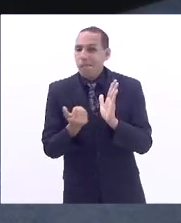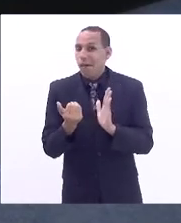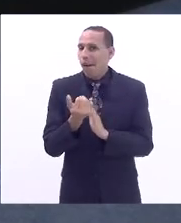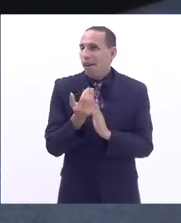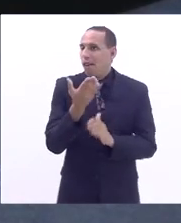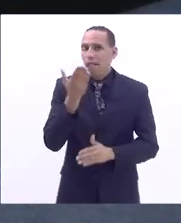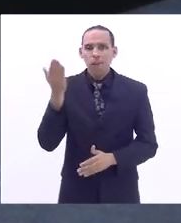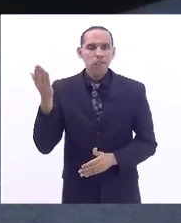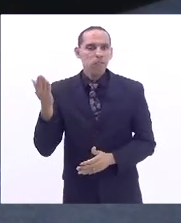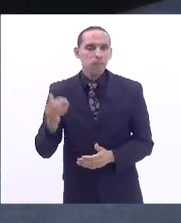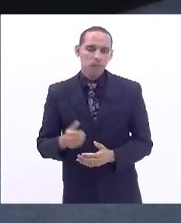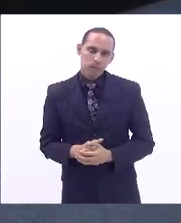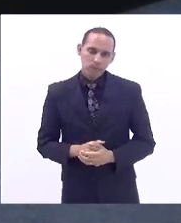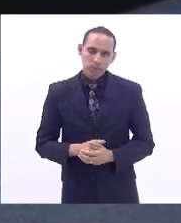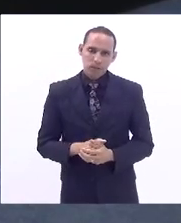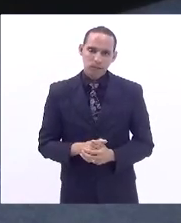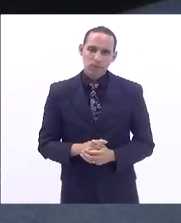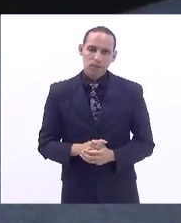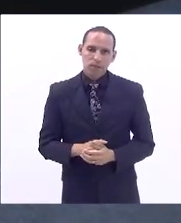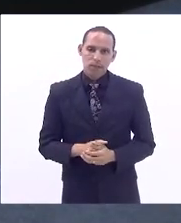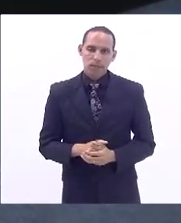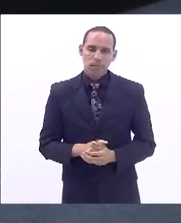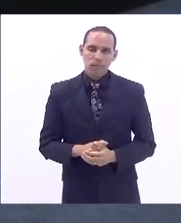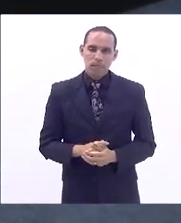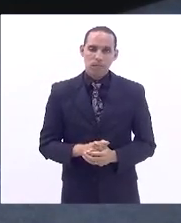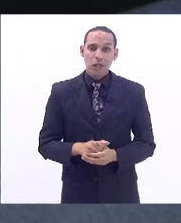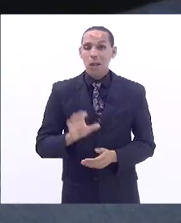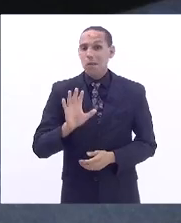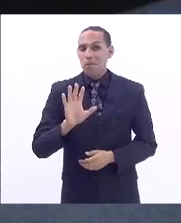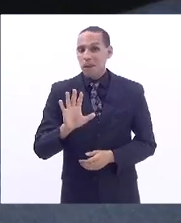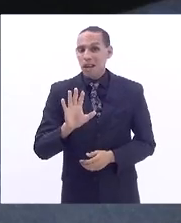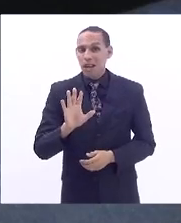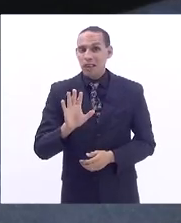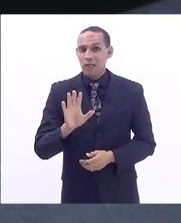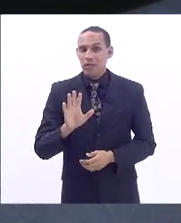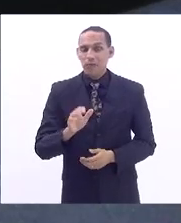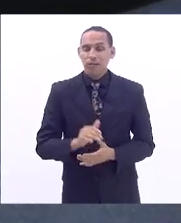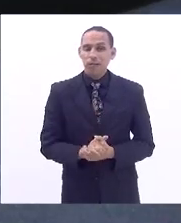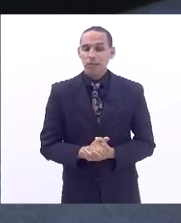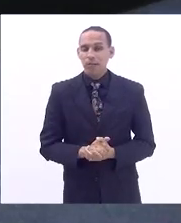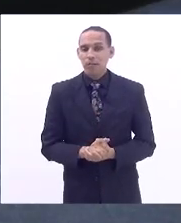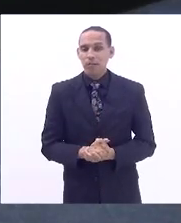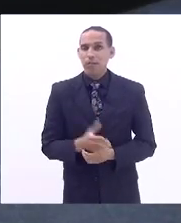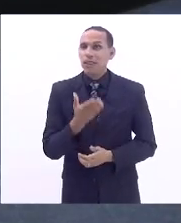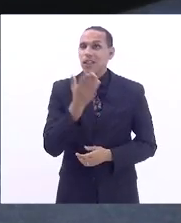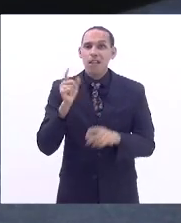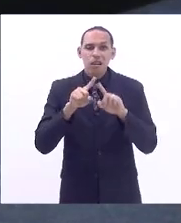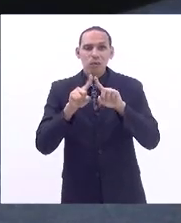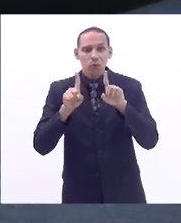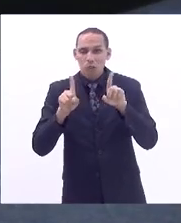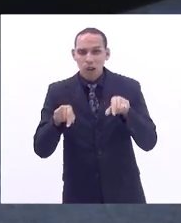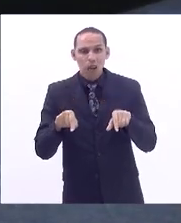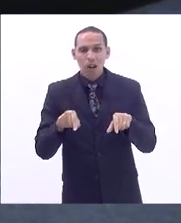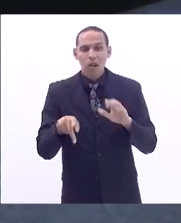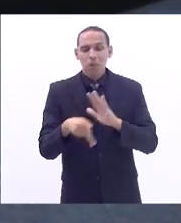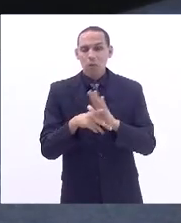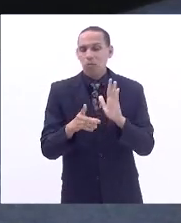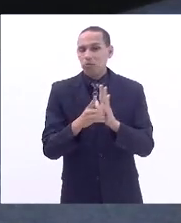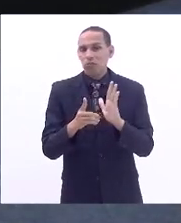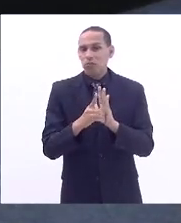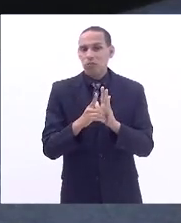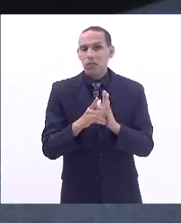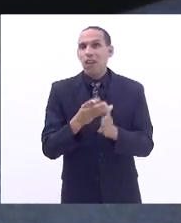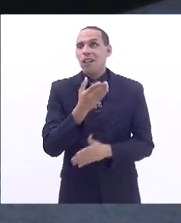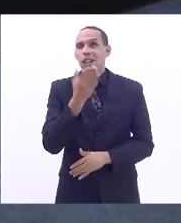arrecada Ah e não considera o seu presidente que o servidor público do Detran